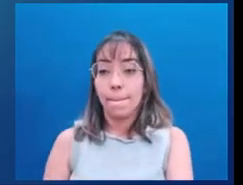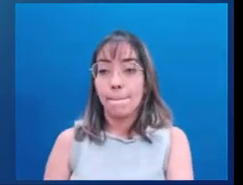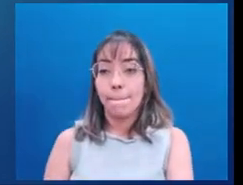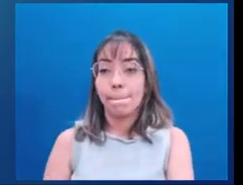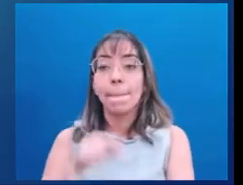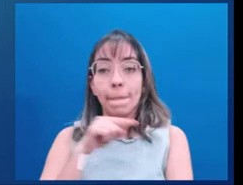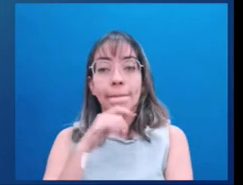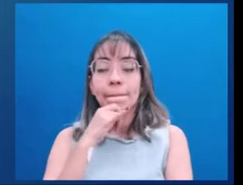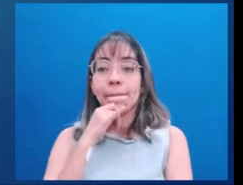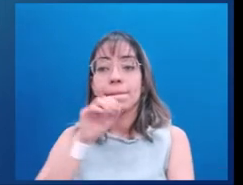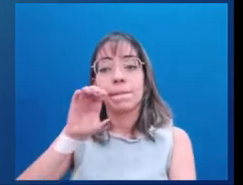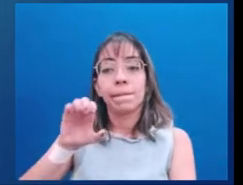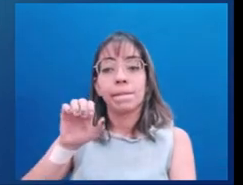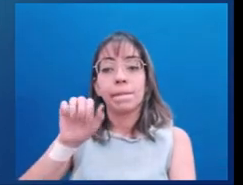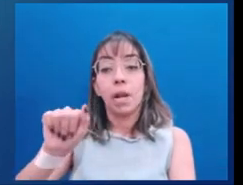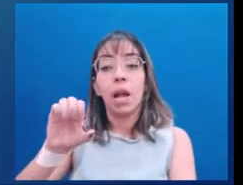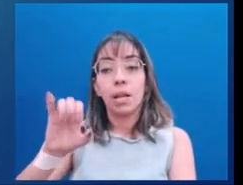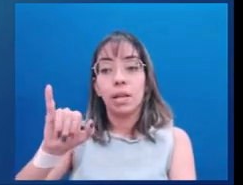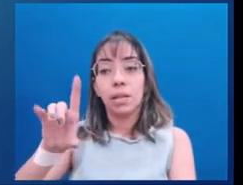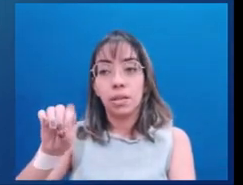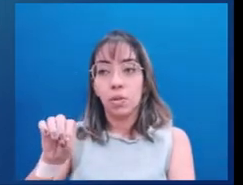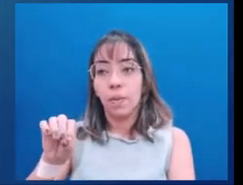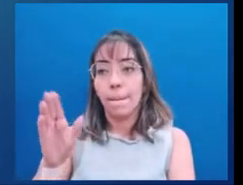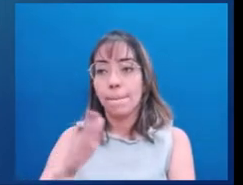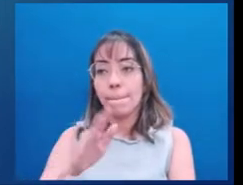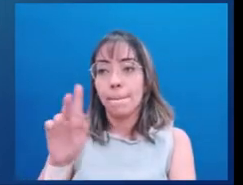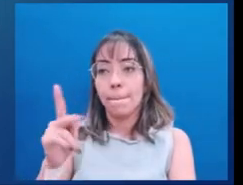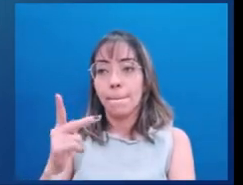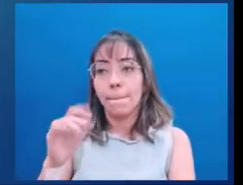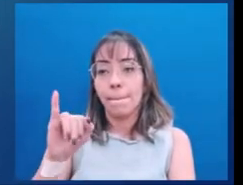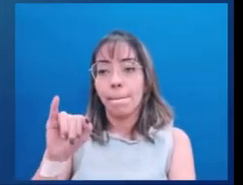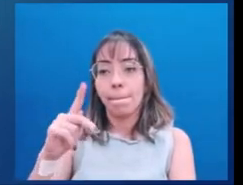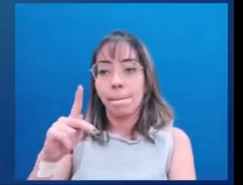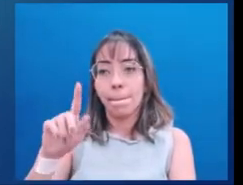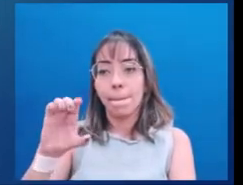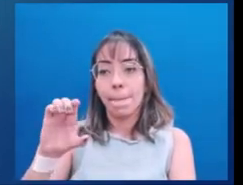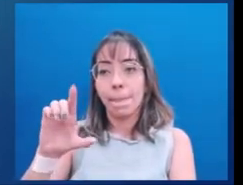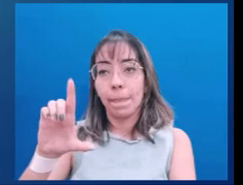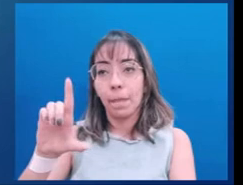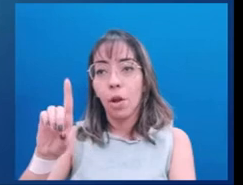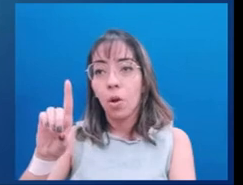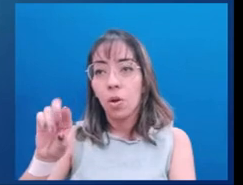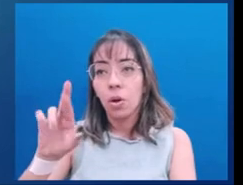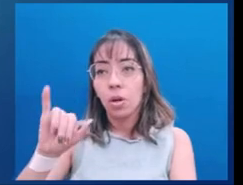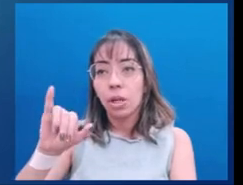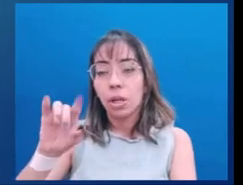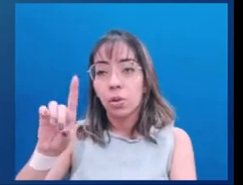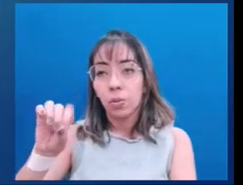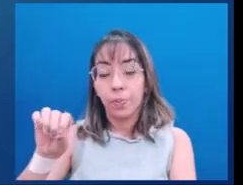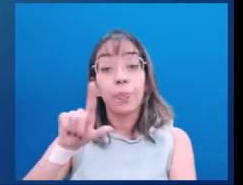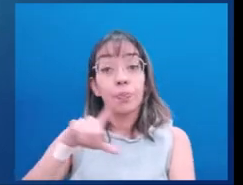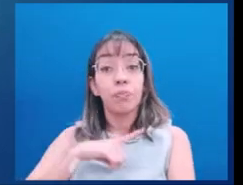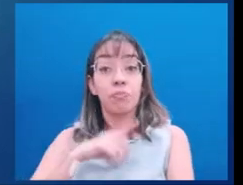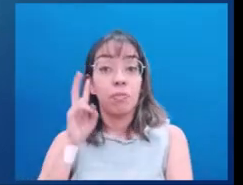com olhos, tá? Então, aqui o ácido hipoclorídrico, vocês estão vendo aqui que já tem esse pictograma aqui na